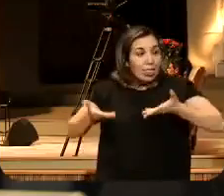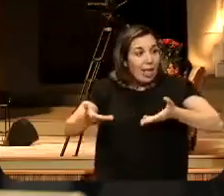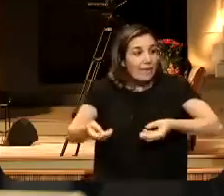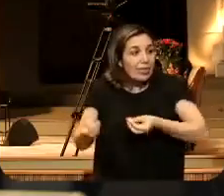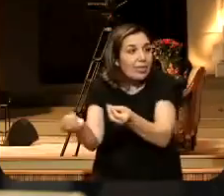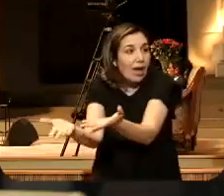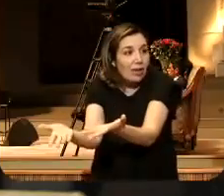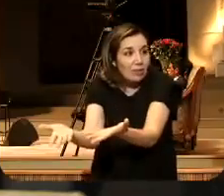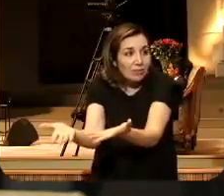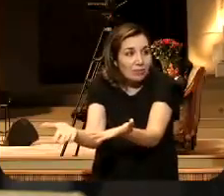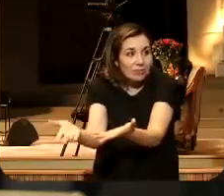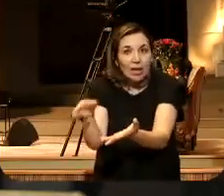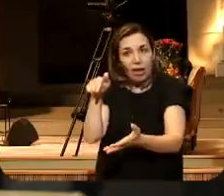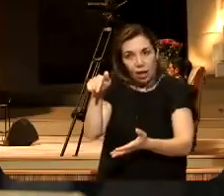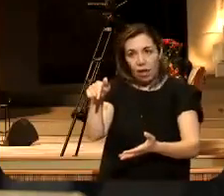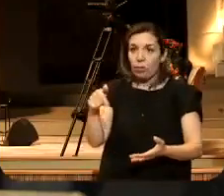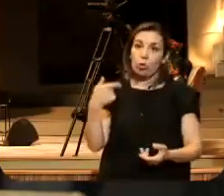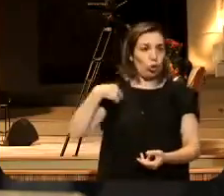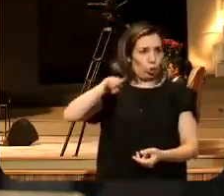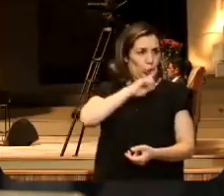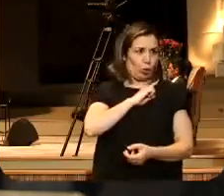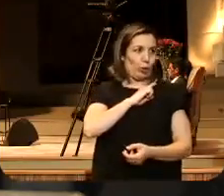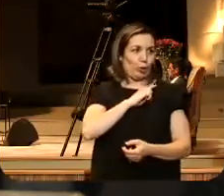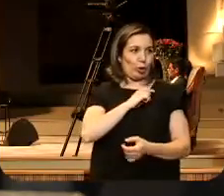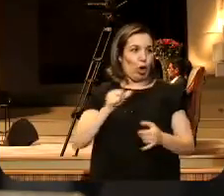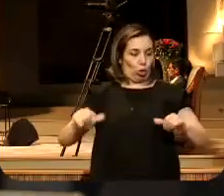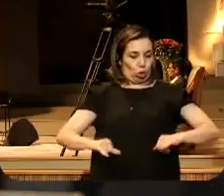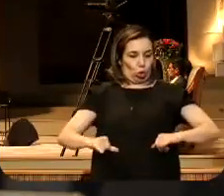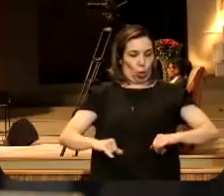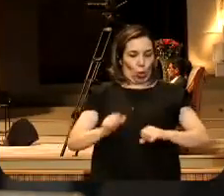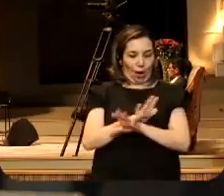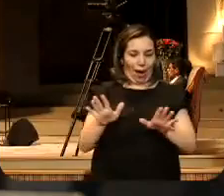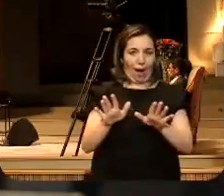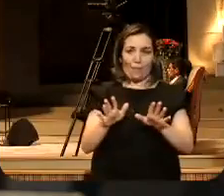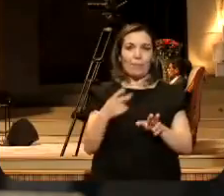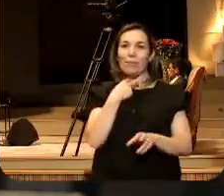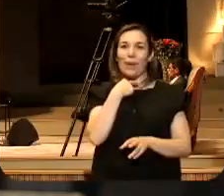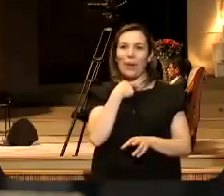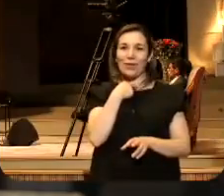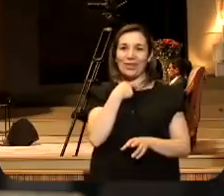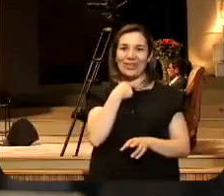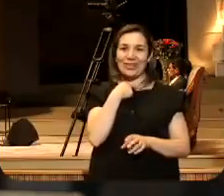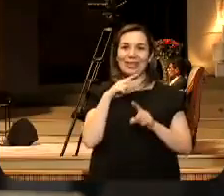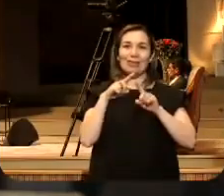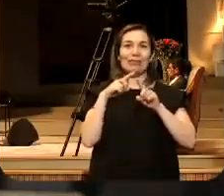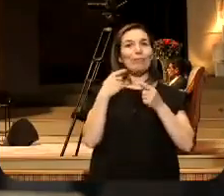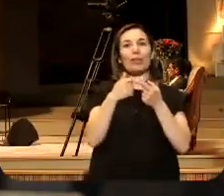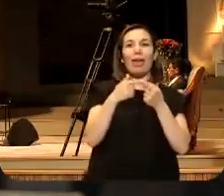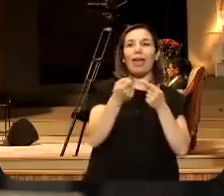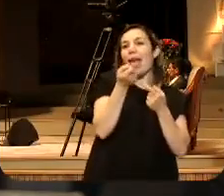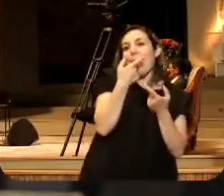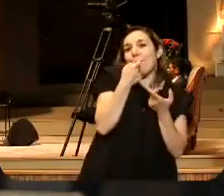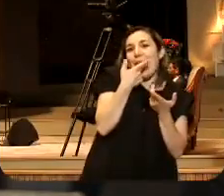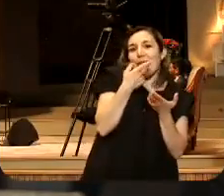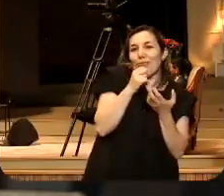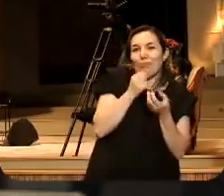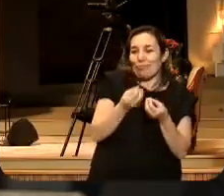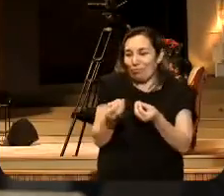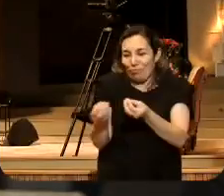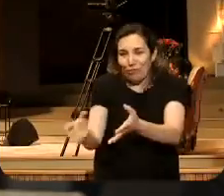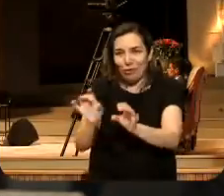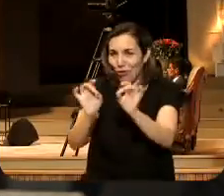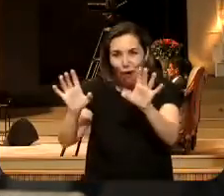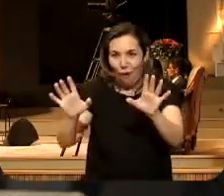a medicação controla. Mas o sofrimento, este, que é do espírito,